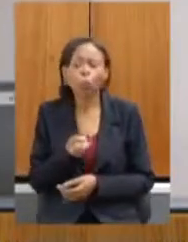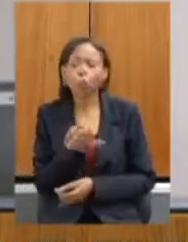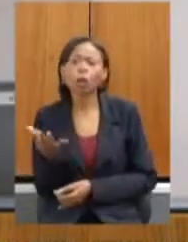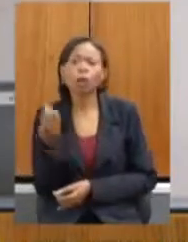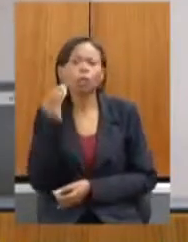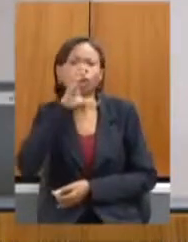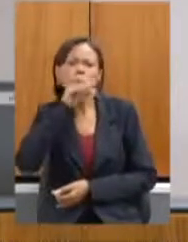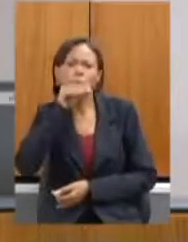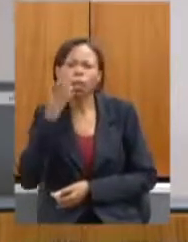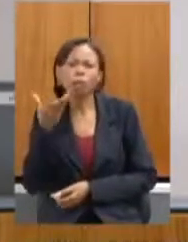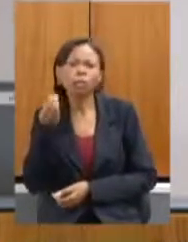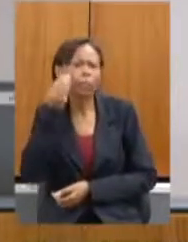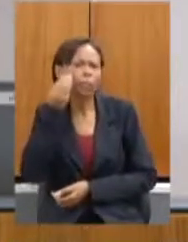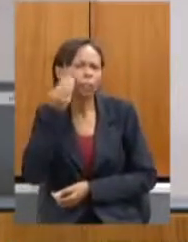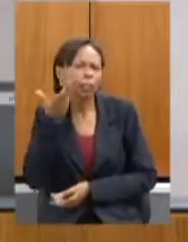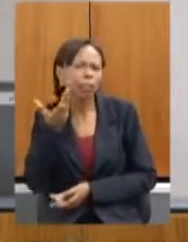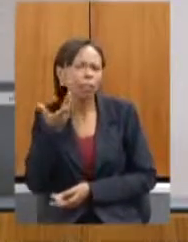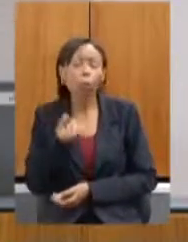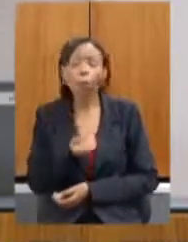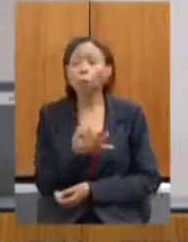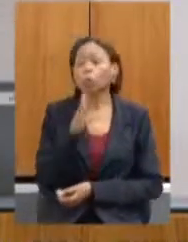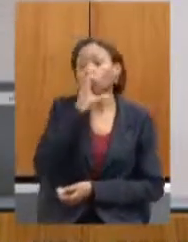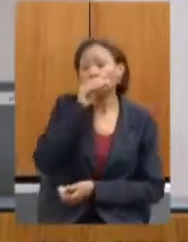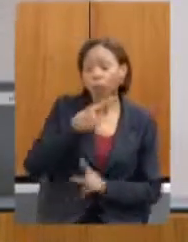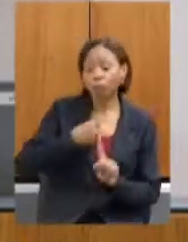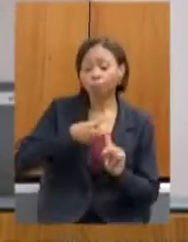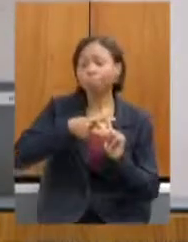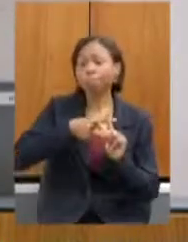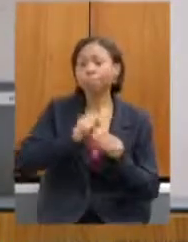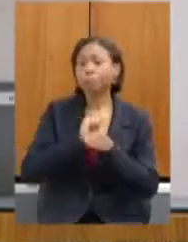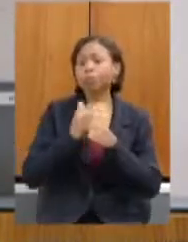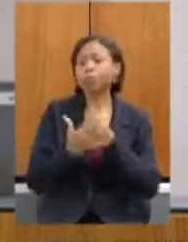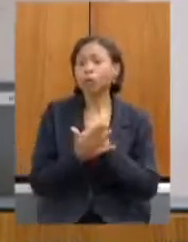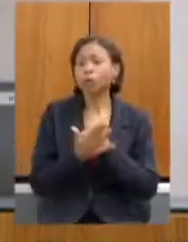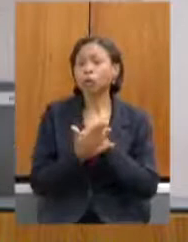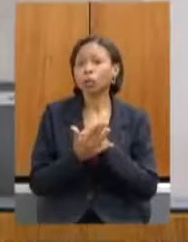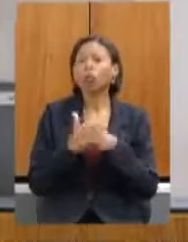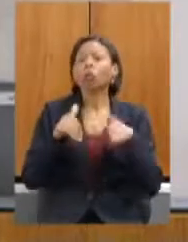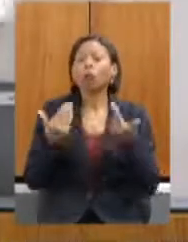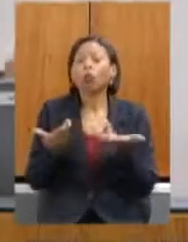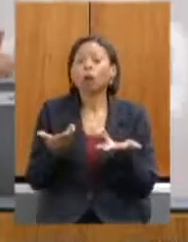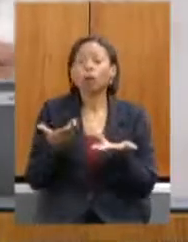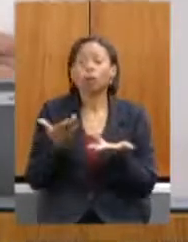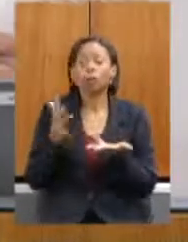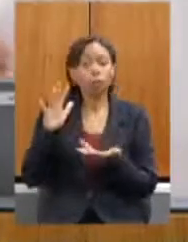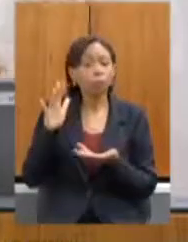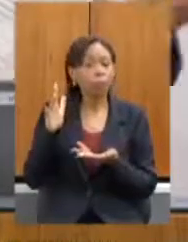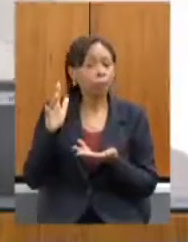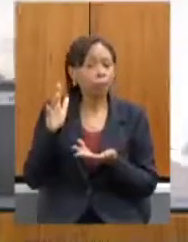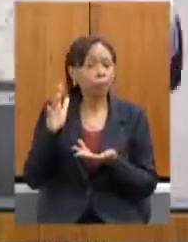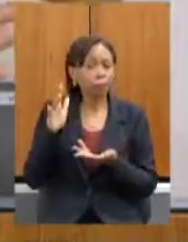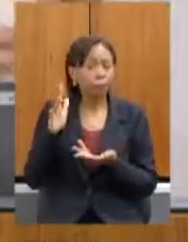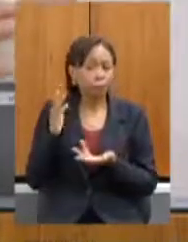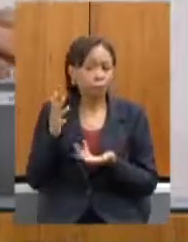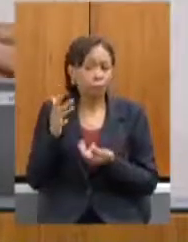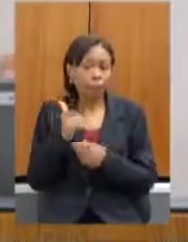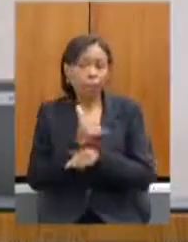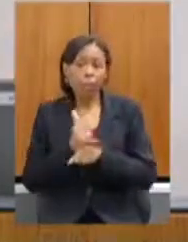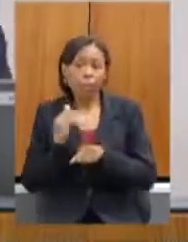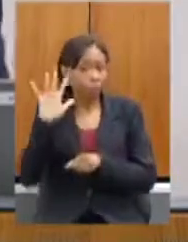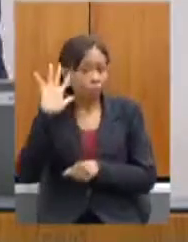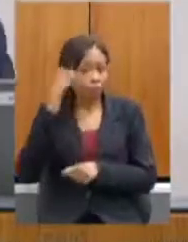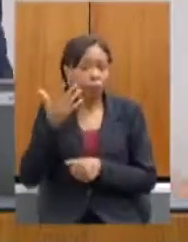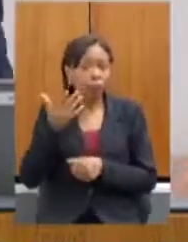quanto servidores testaram positivo para o covid-19 na ocasião e quais as medidas adotadas e afastamento dos Servidores